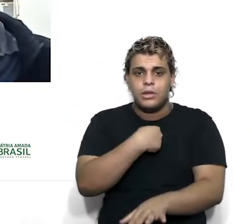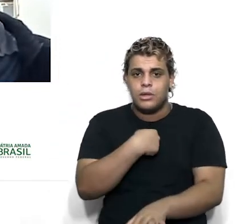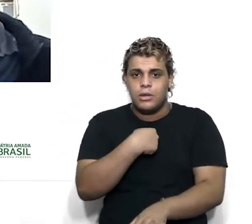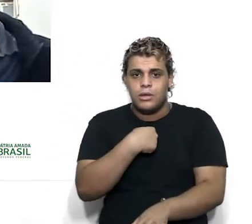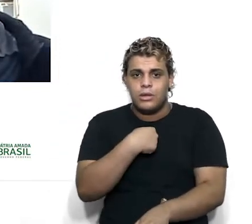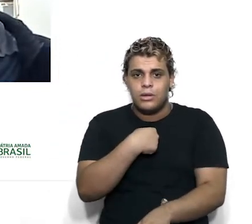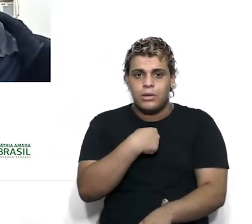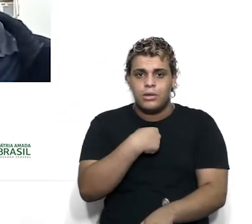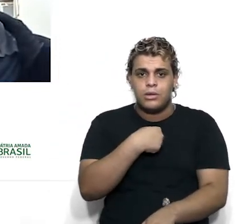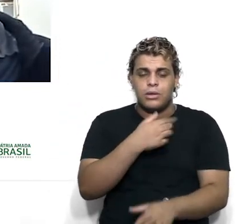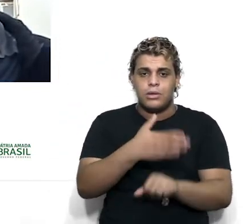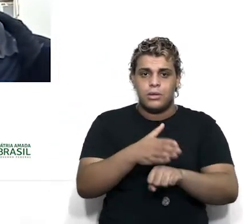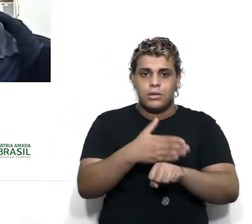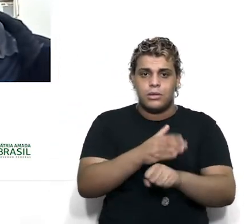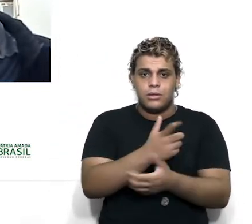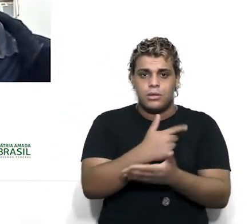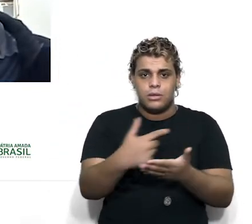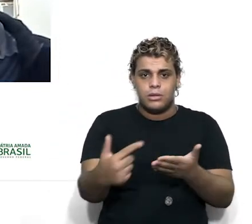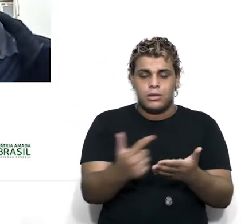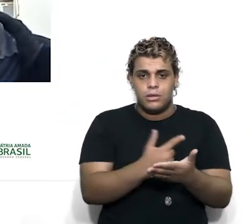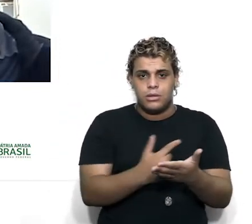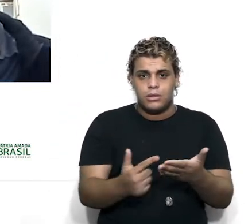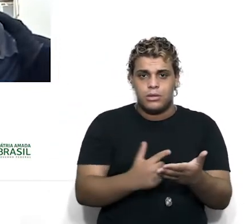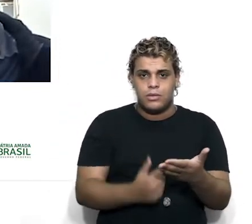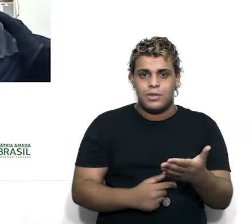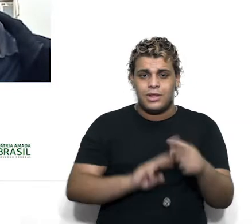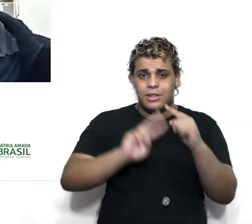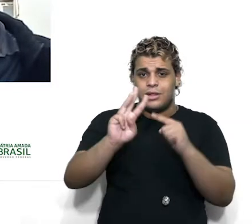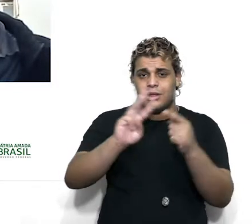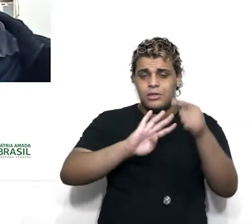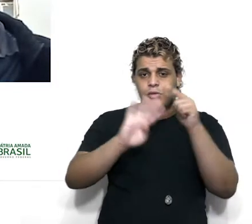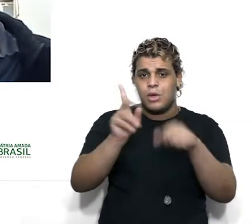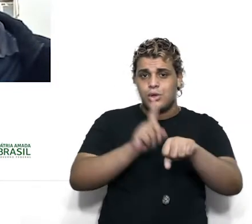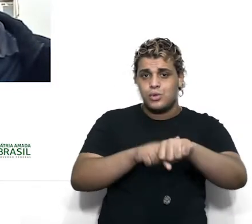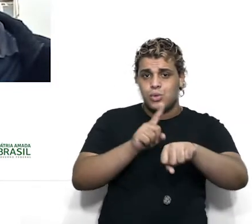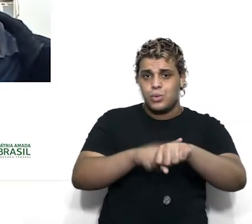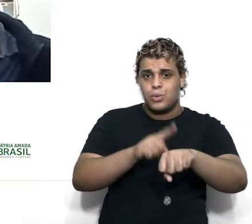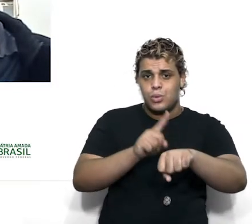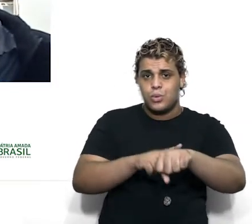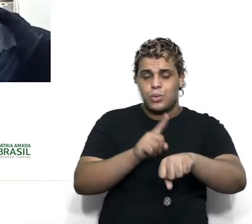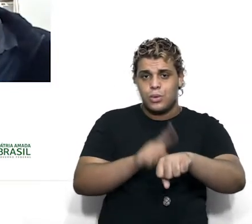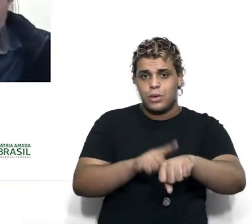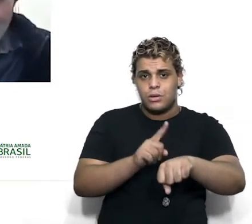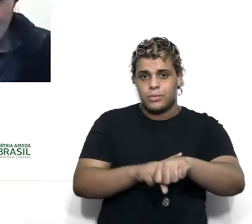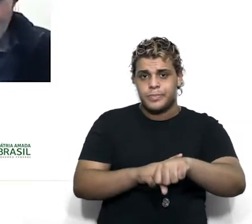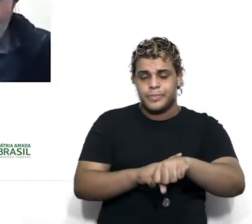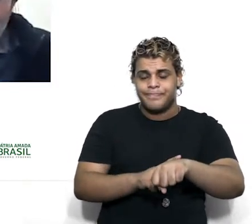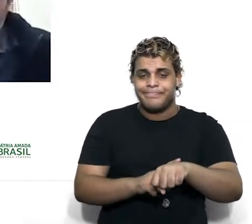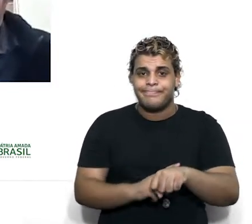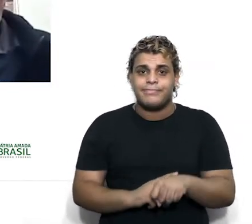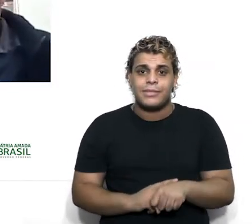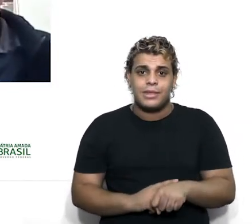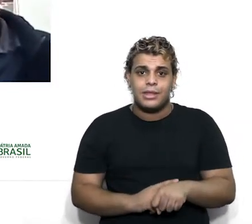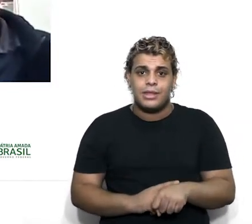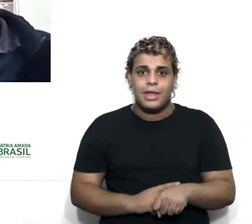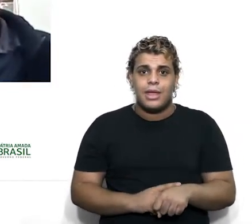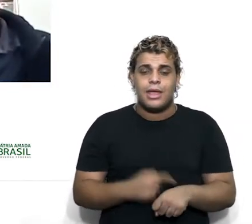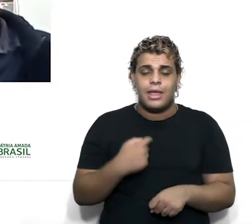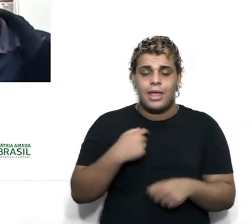tento escrever numa espécie de bunker de 3 ou 4 horas fechado, e aí tem que se